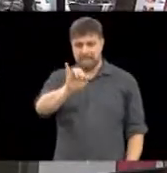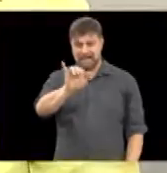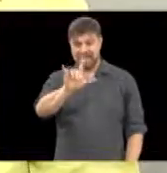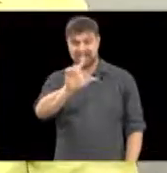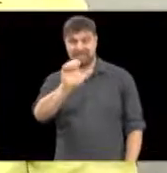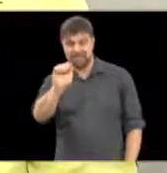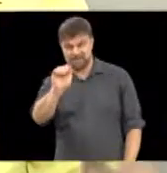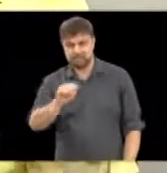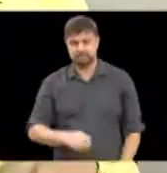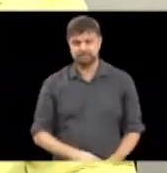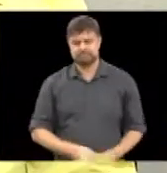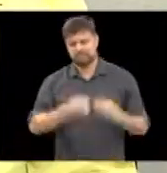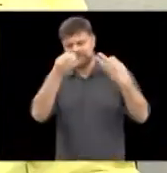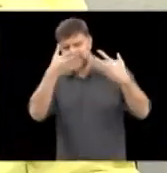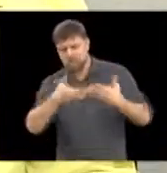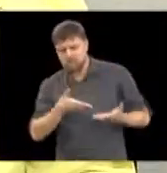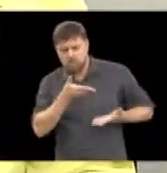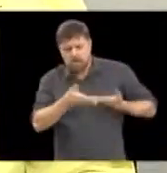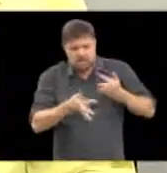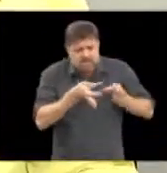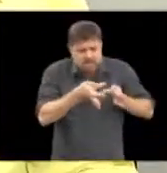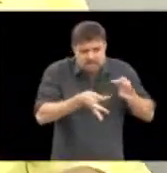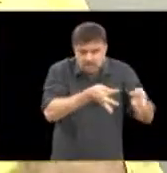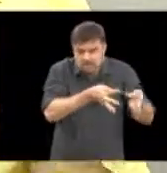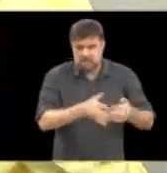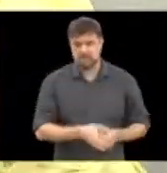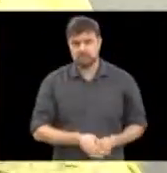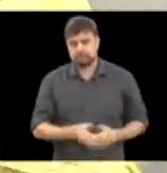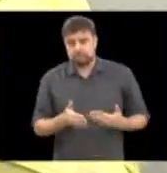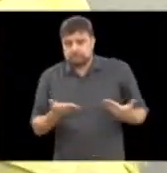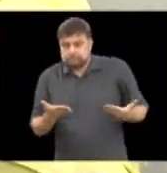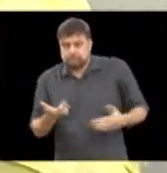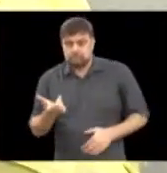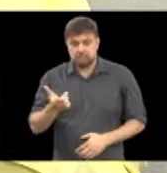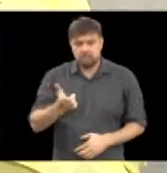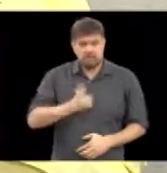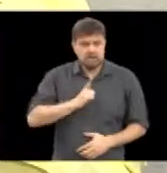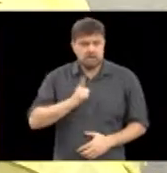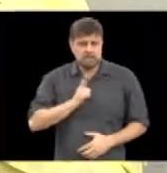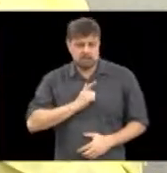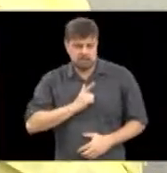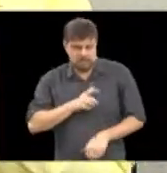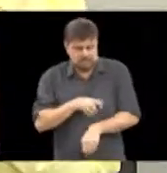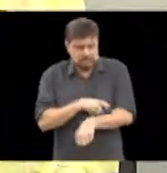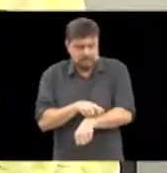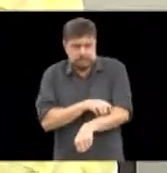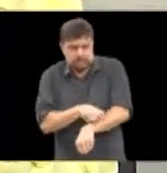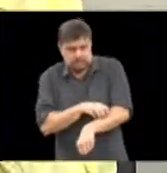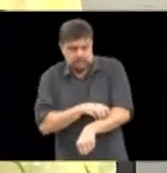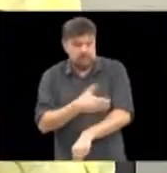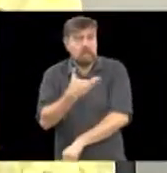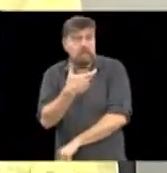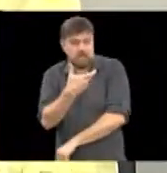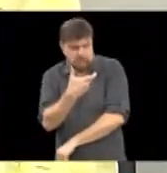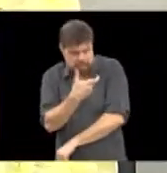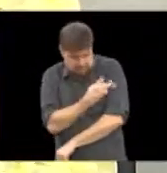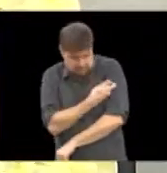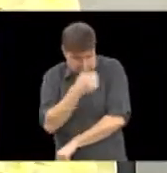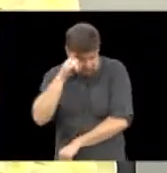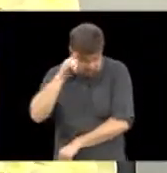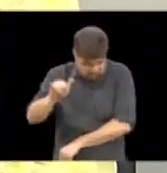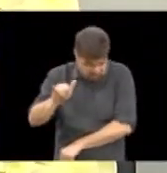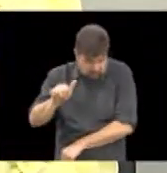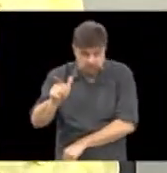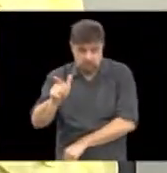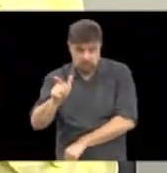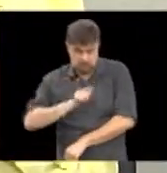Escudeiro. Doutora, a gente falou de tratamentos, mas existe algum tratamento, alergia, a vacina contra a